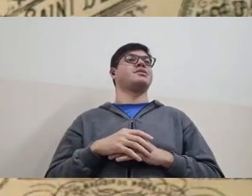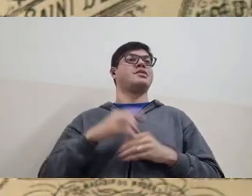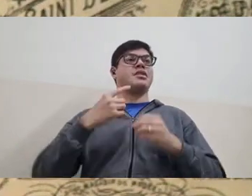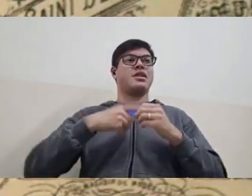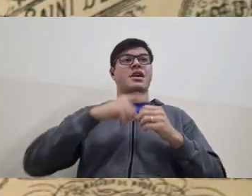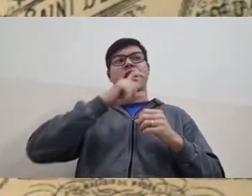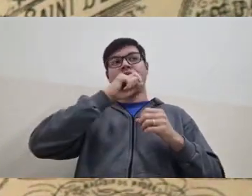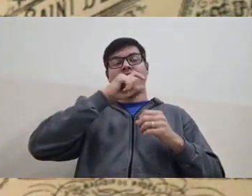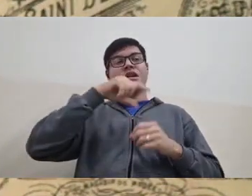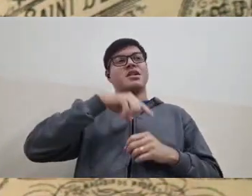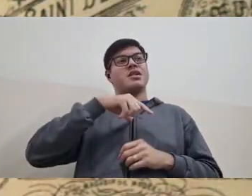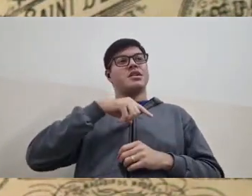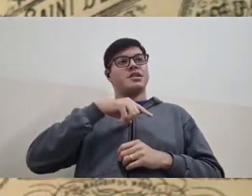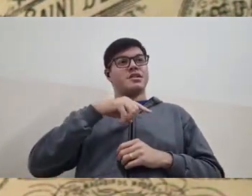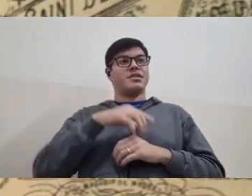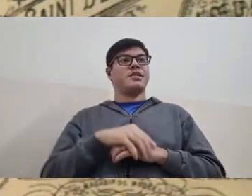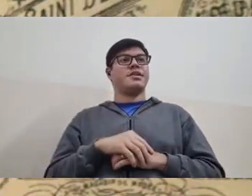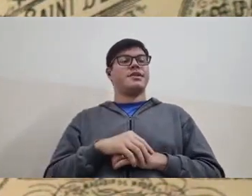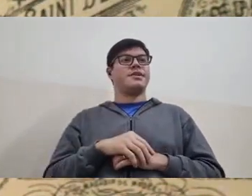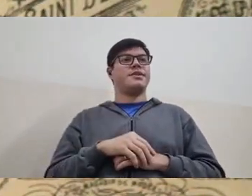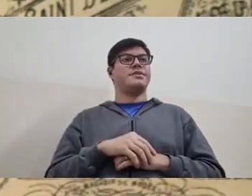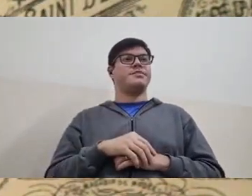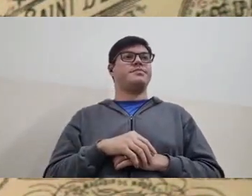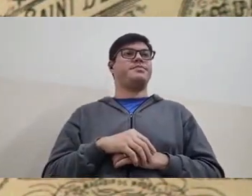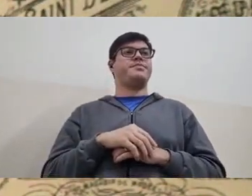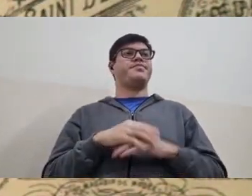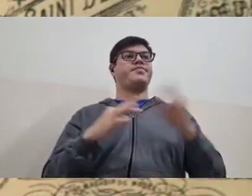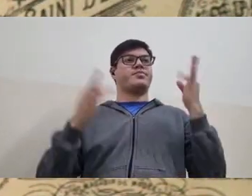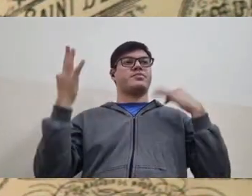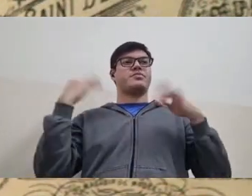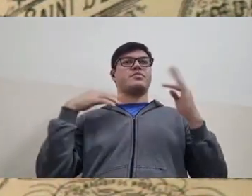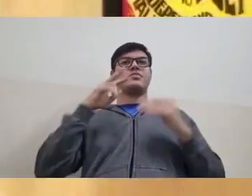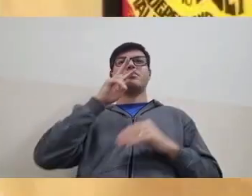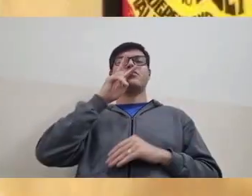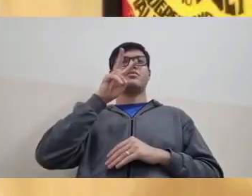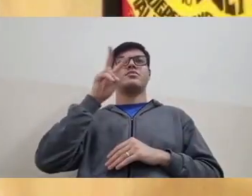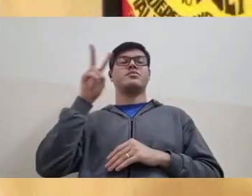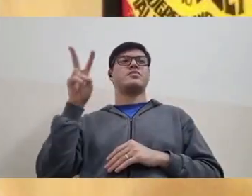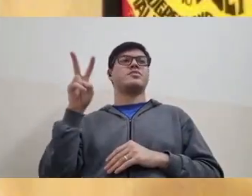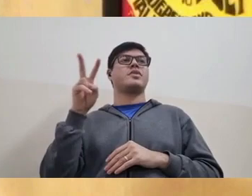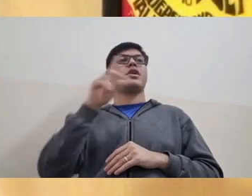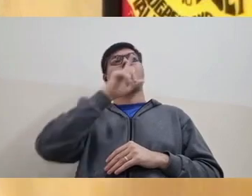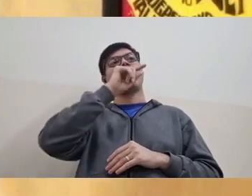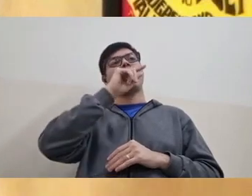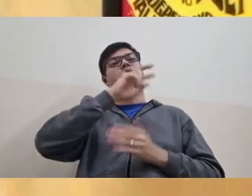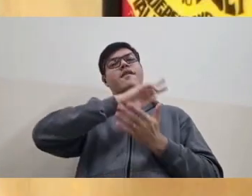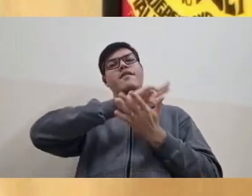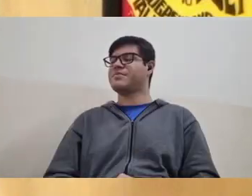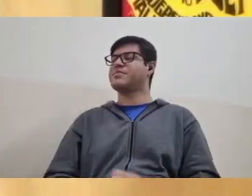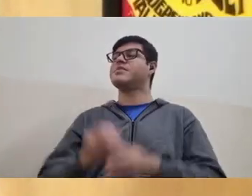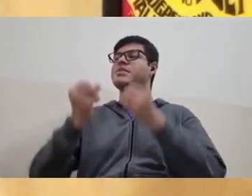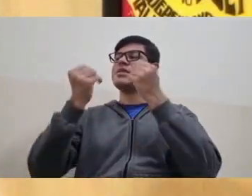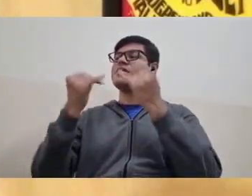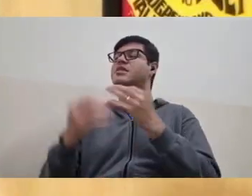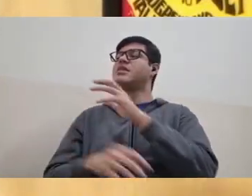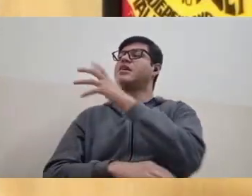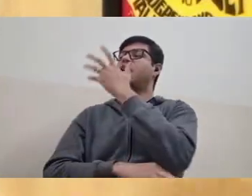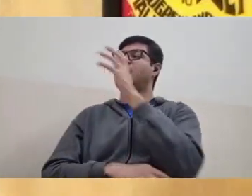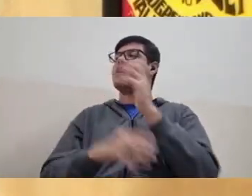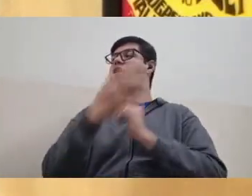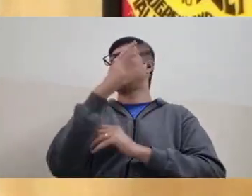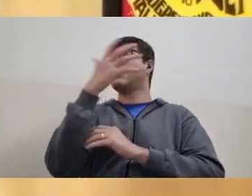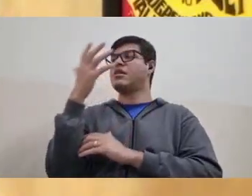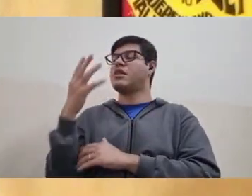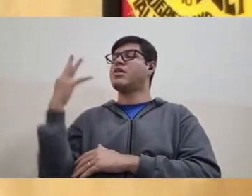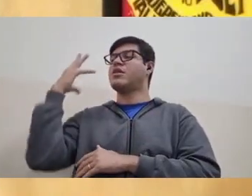que pode ser considerada pro turismo de observação de aves. Rodolfo, a gente falou bastante de árvores, de aves, que eu